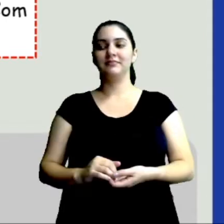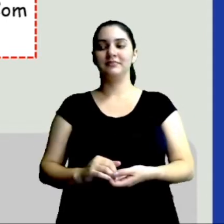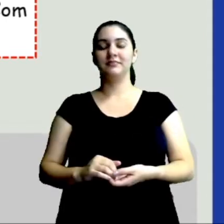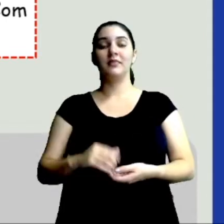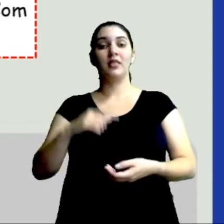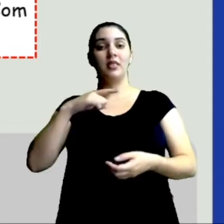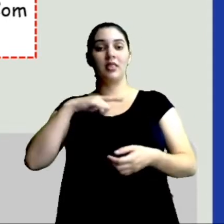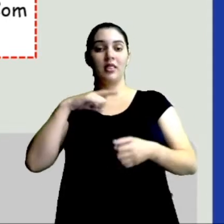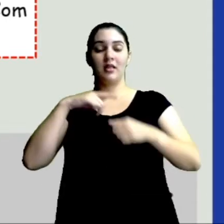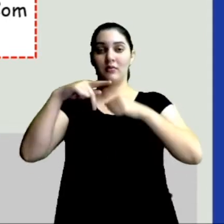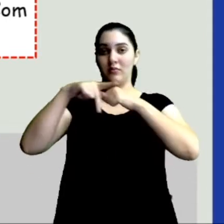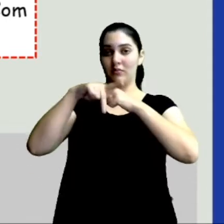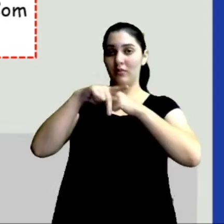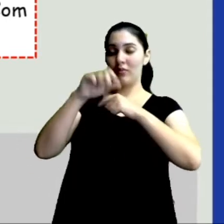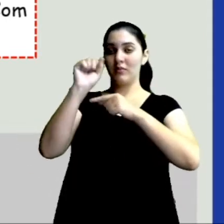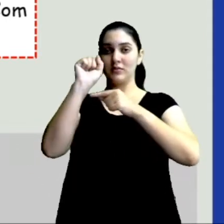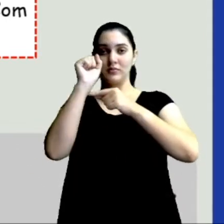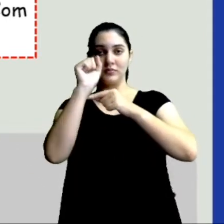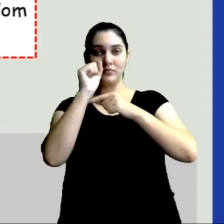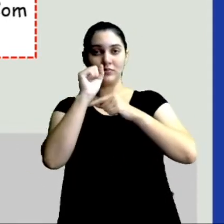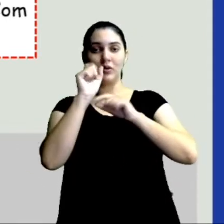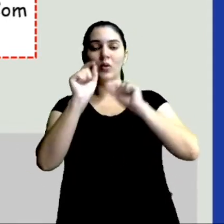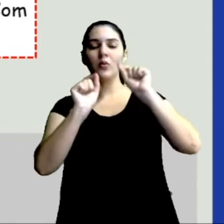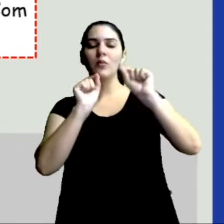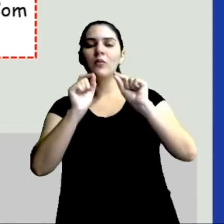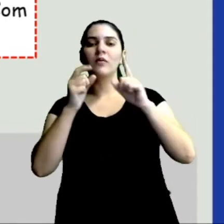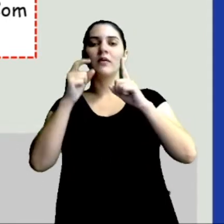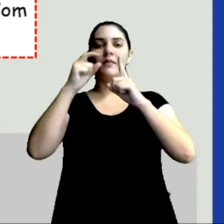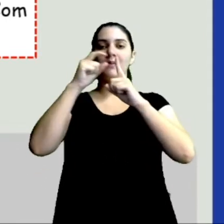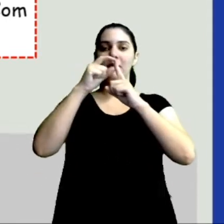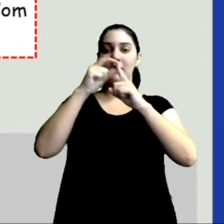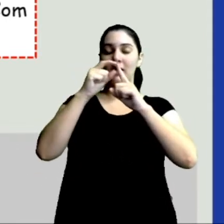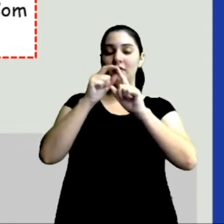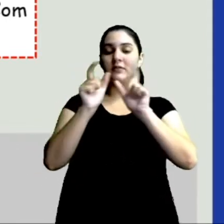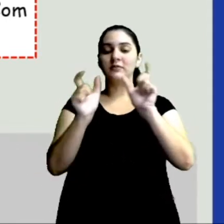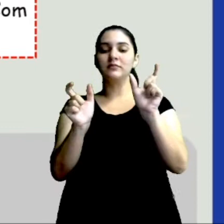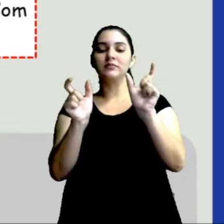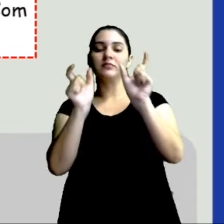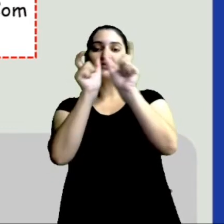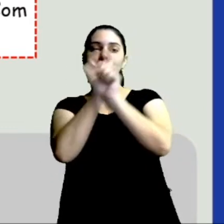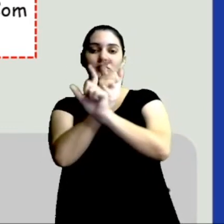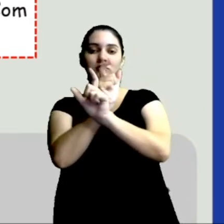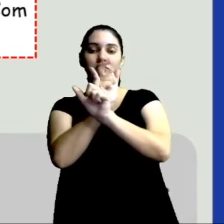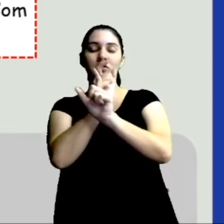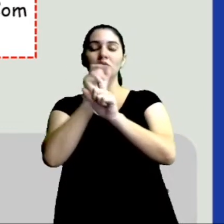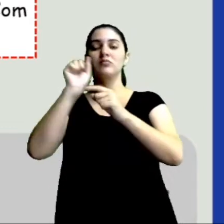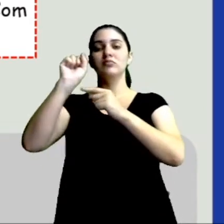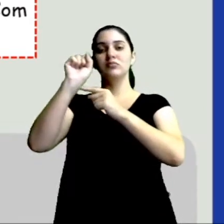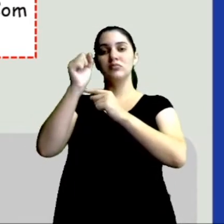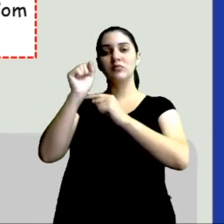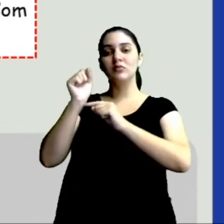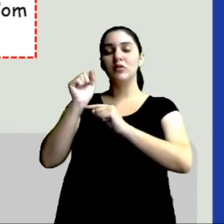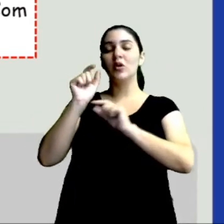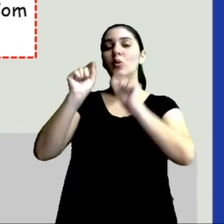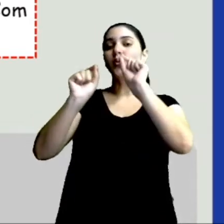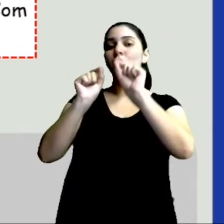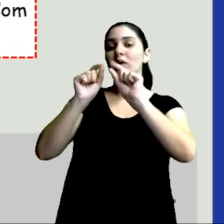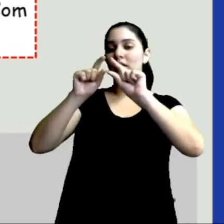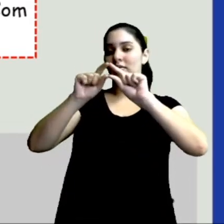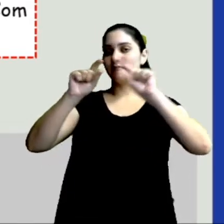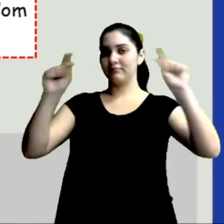certo? Existe o pronome substantivo, que são as palavras que substituem o substantivo em determinada